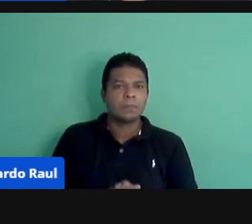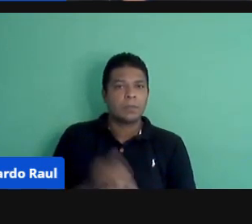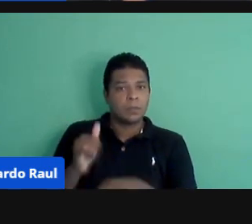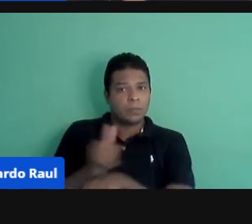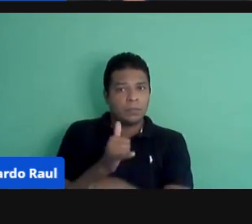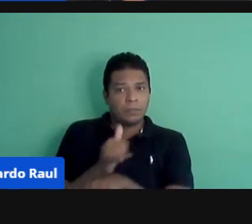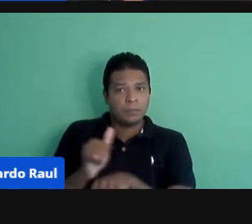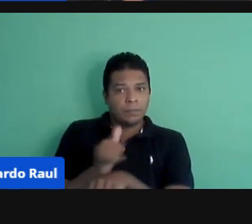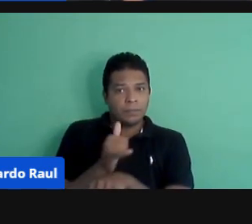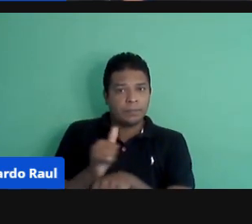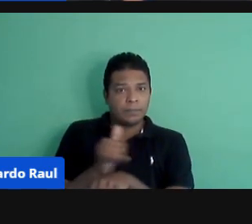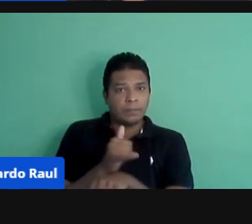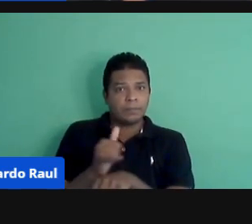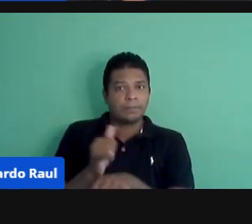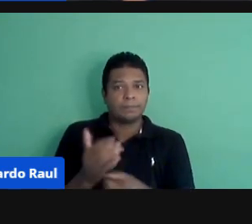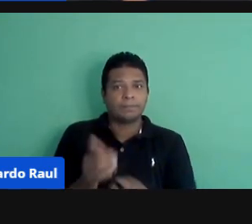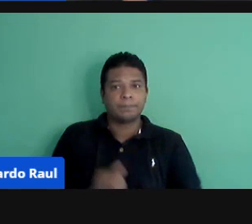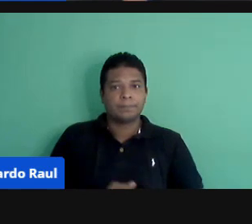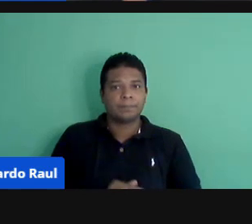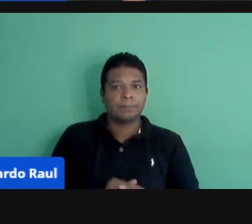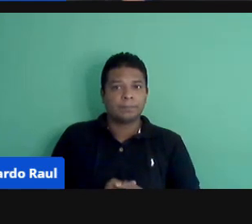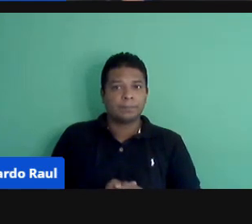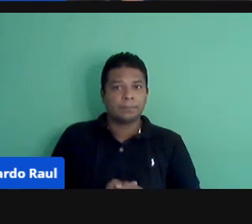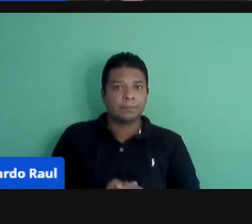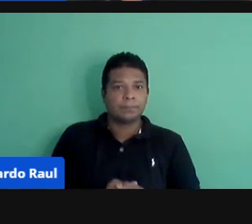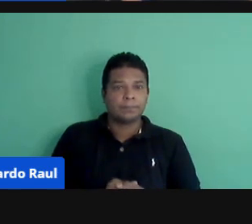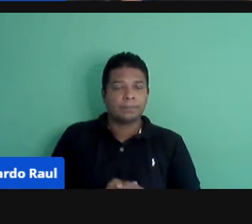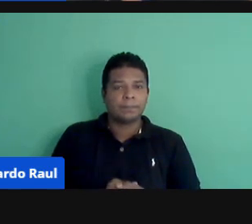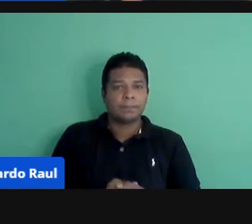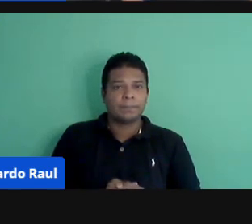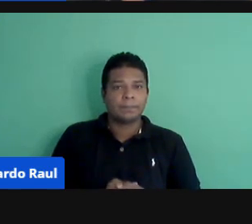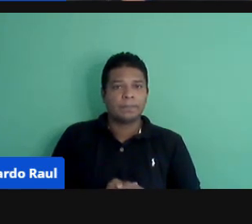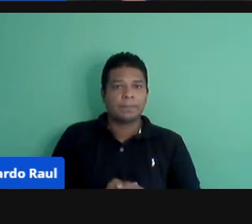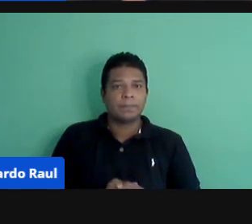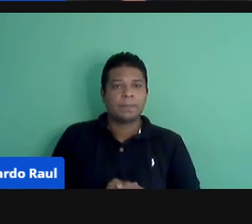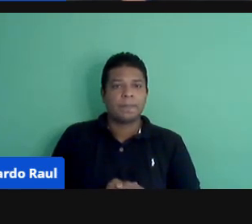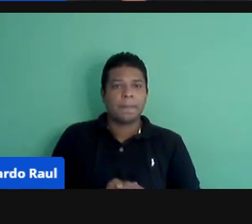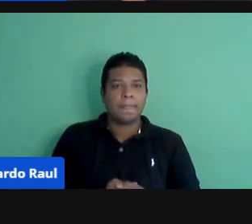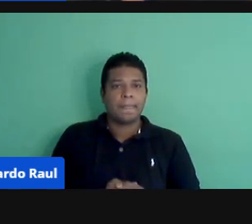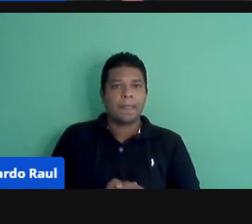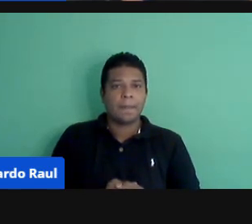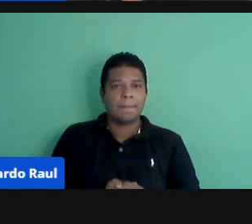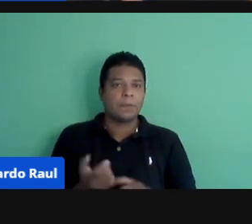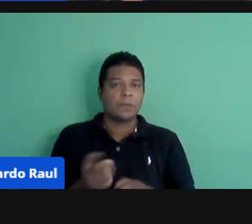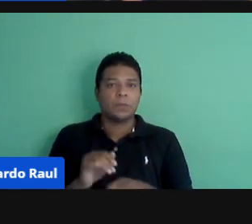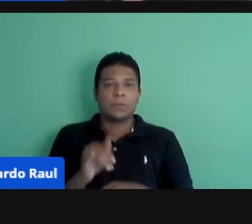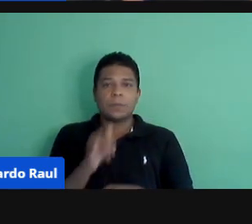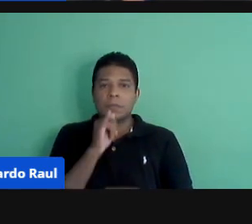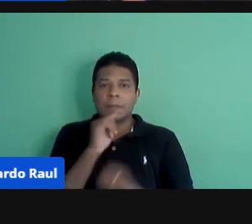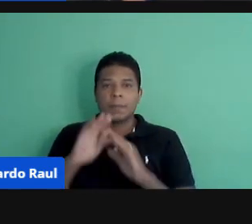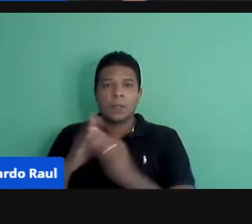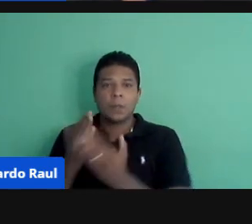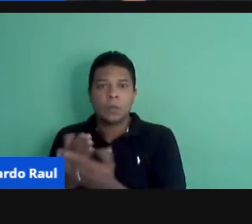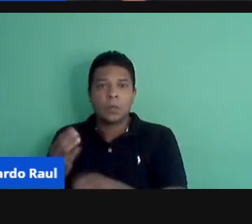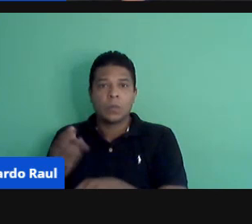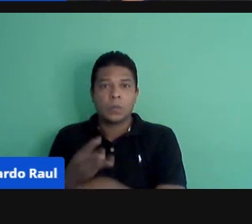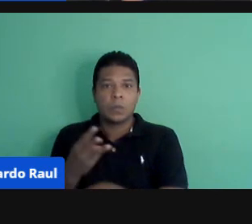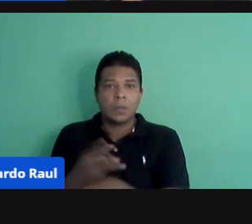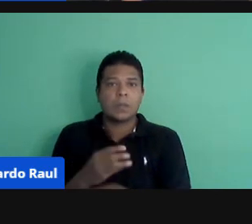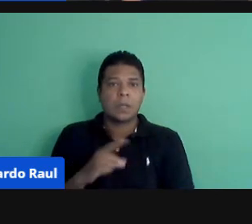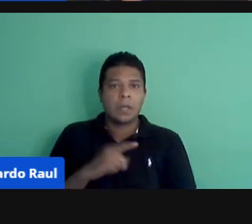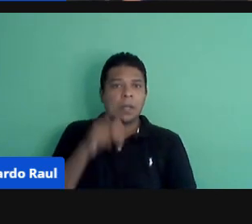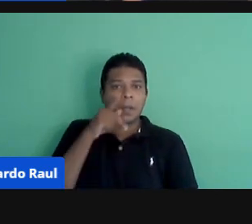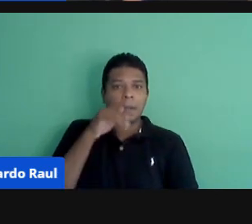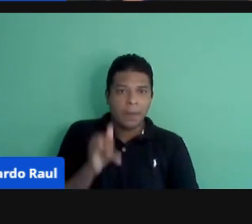estratégia, ocorreu ali dentro. A partir do momento que na minha escola, por exemplo, no grupo de WhatsApp, tem pais que estão